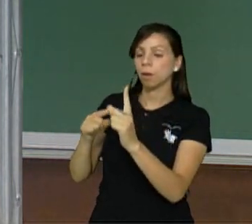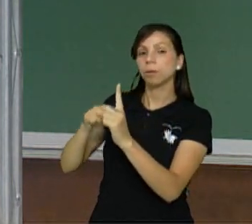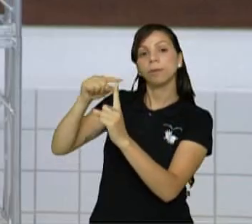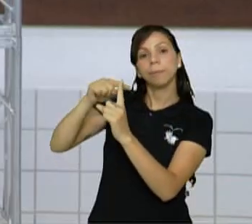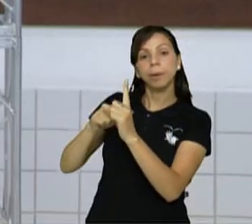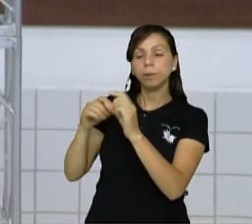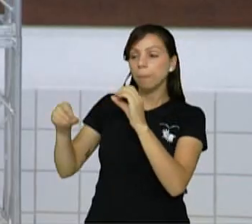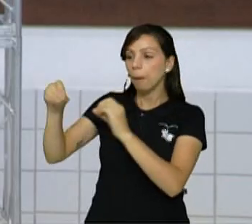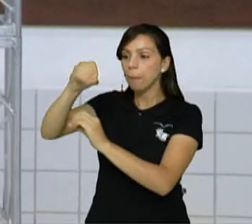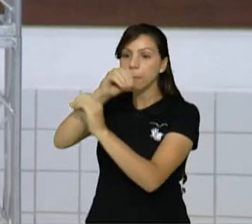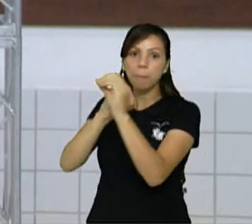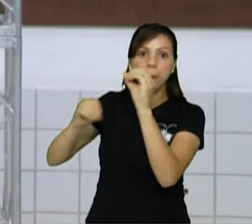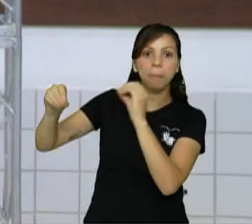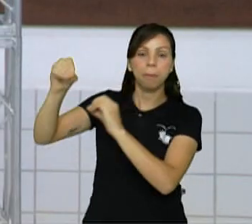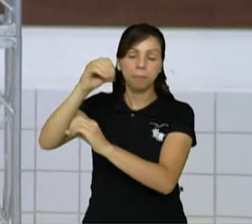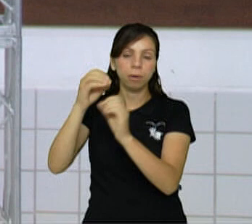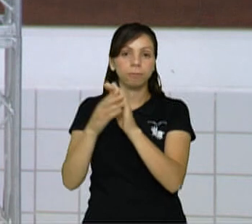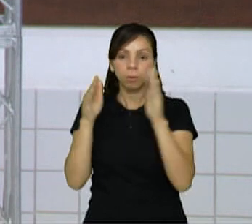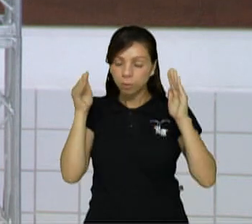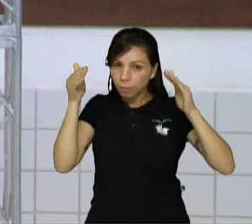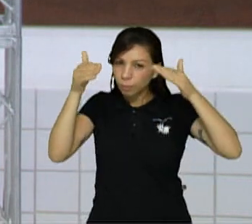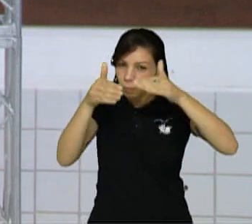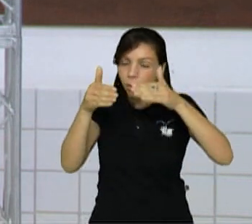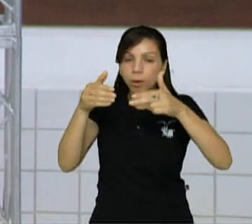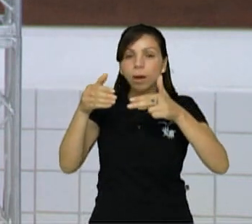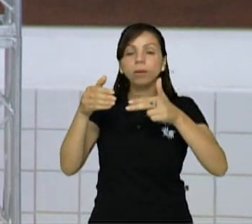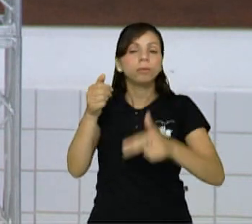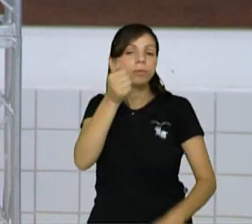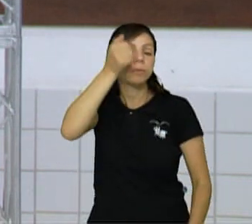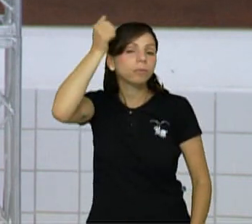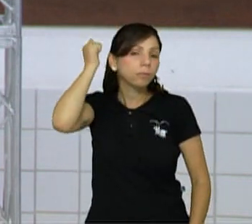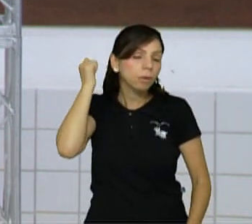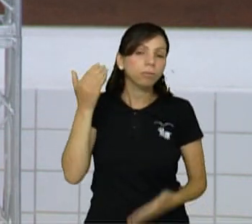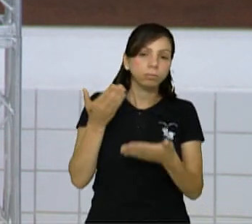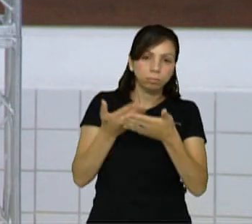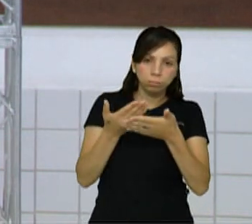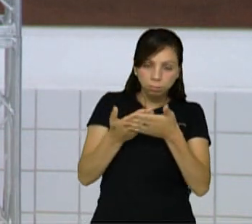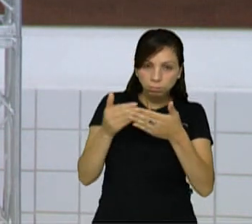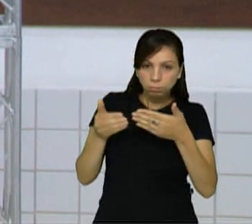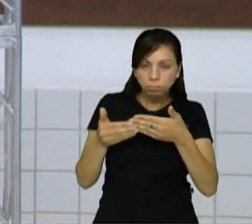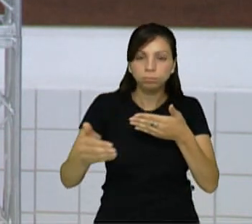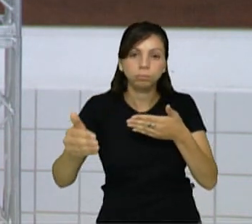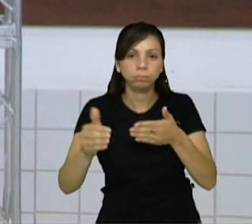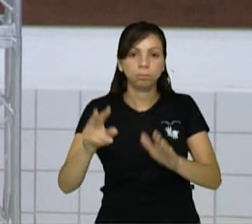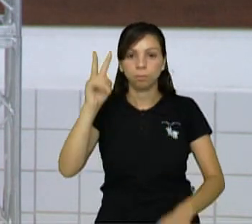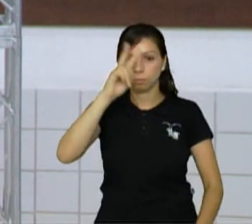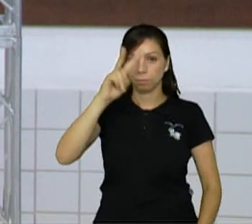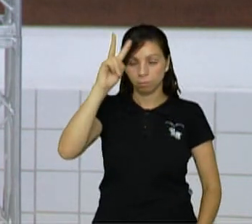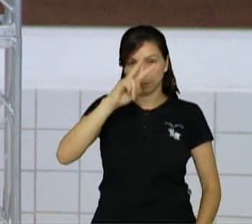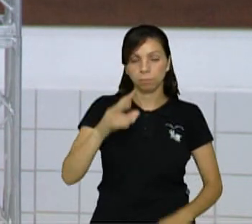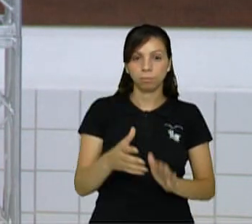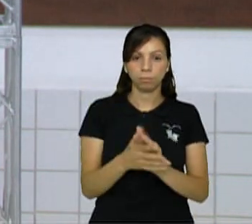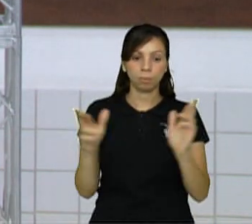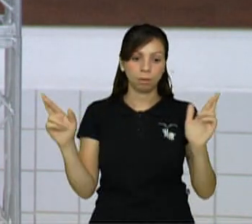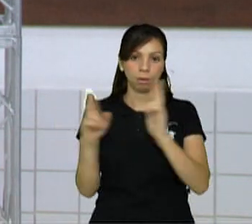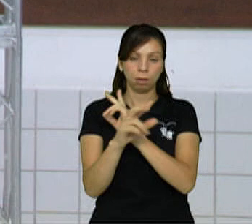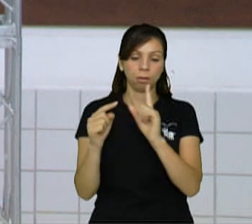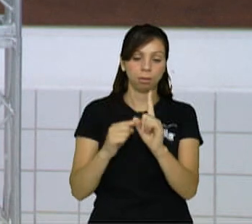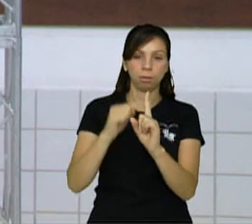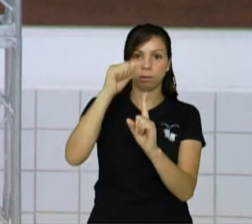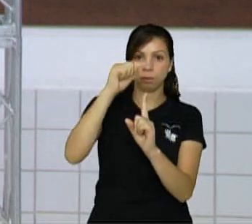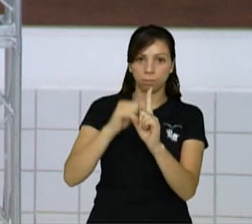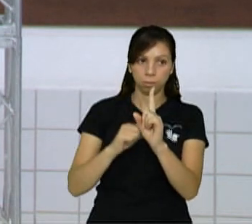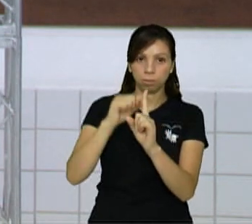para você que está focado no vestibular, para você que vai seguir os seus estudos aí no ensino superior, lembre-se, a relação entre as escalas,